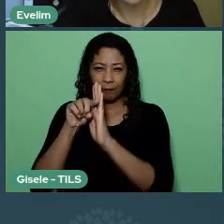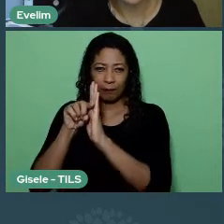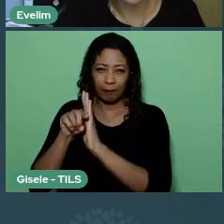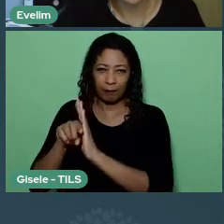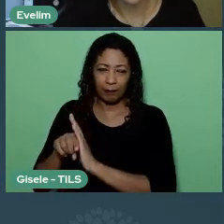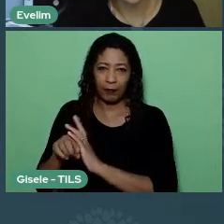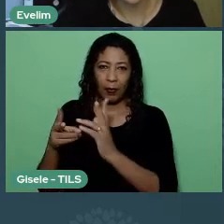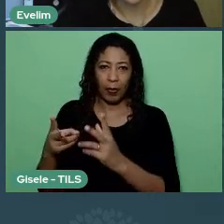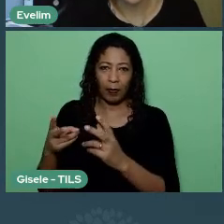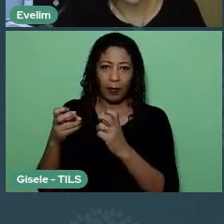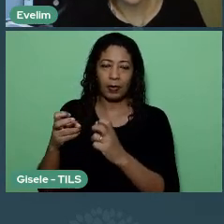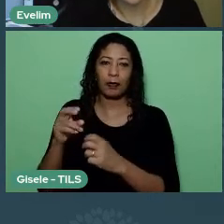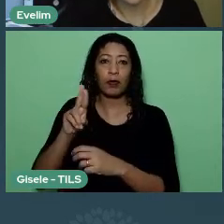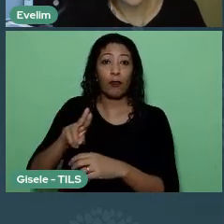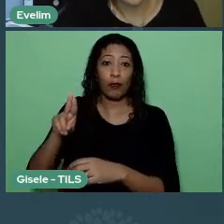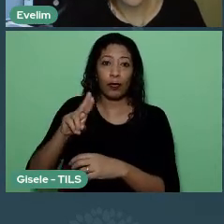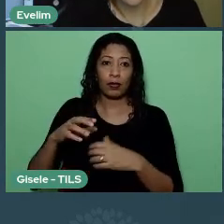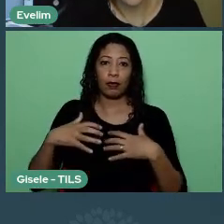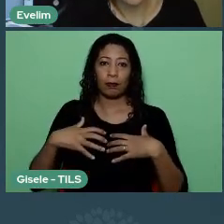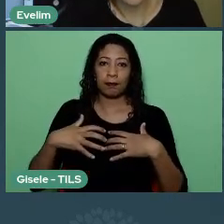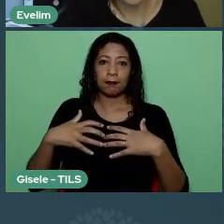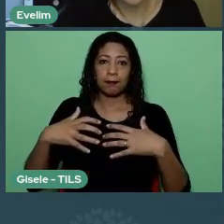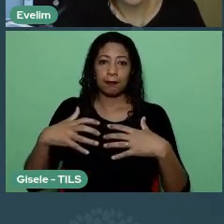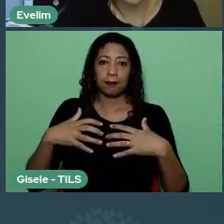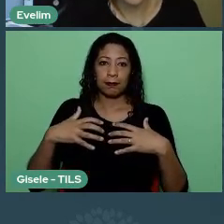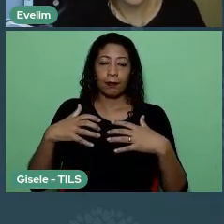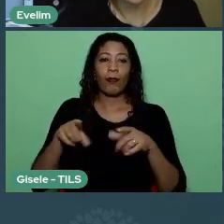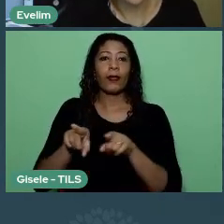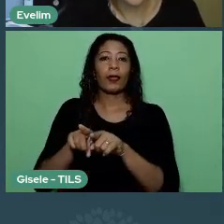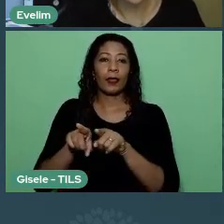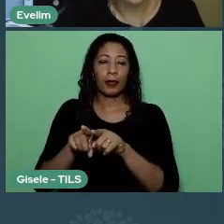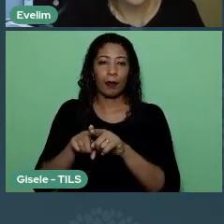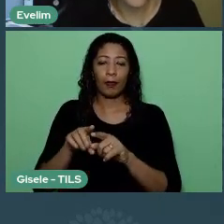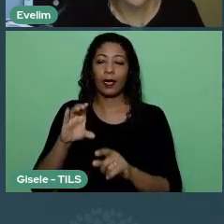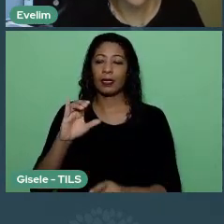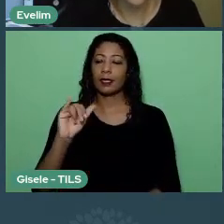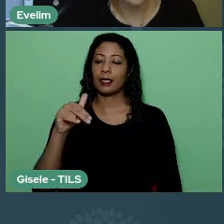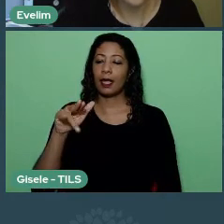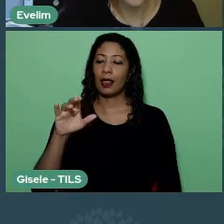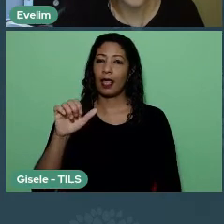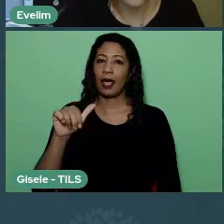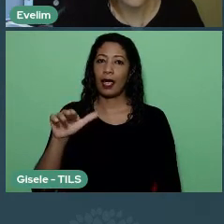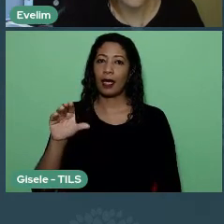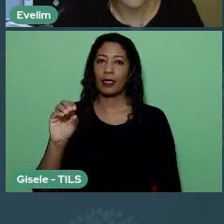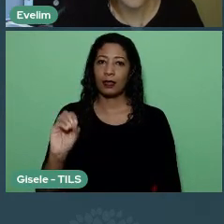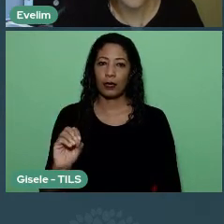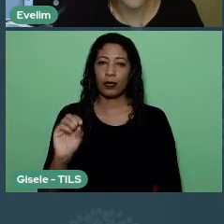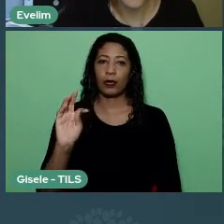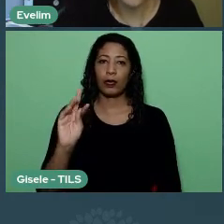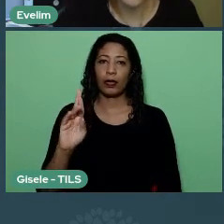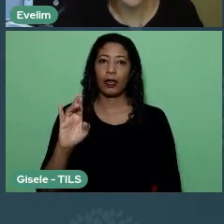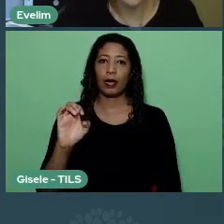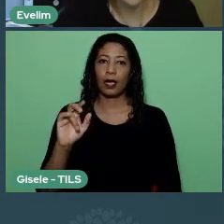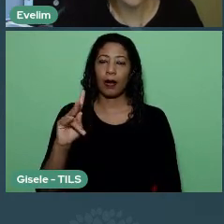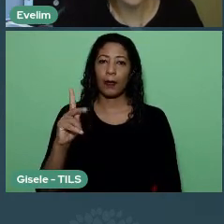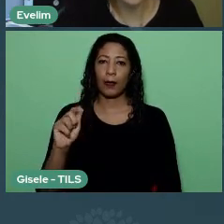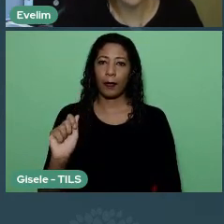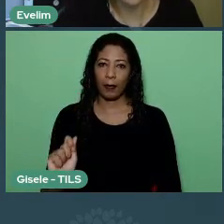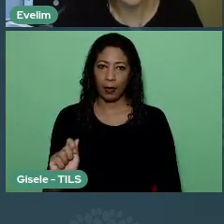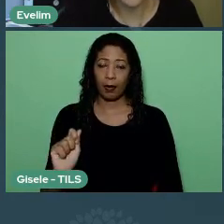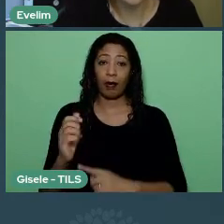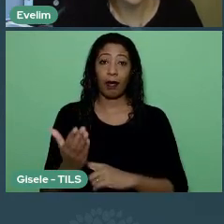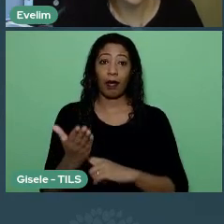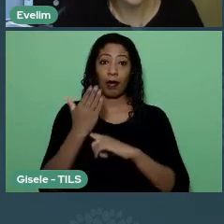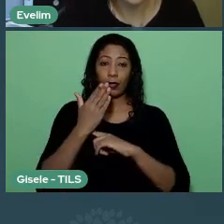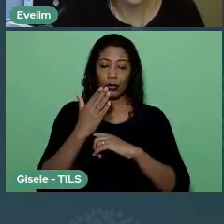pressão positiva e a cinesioterapia respiratória, eles ajudaram no controle clínico, reduziram a